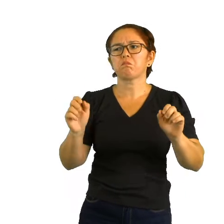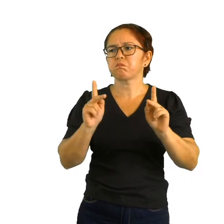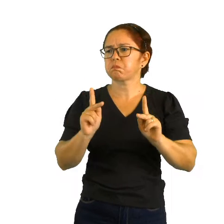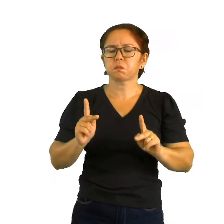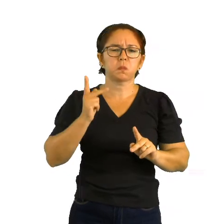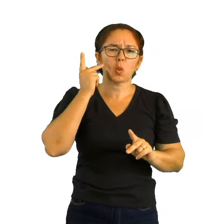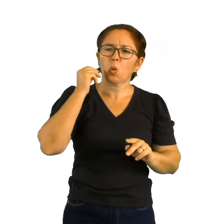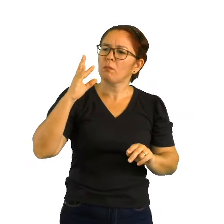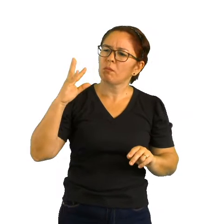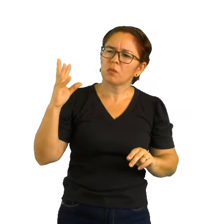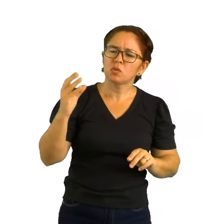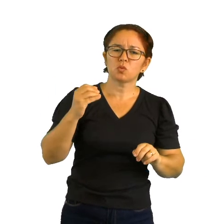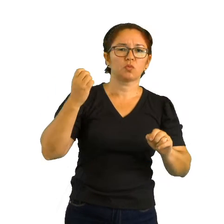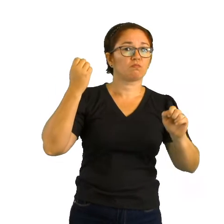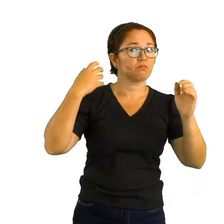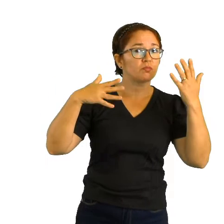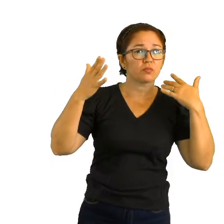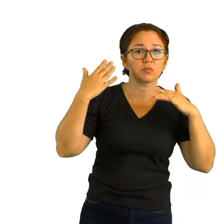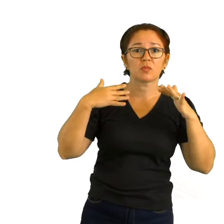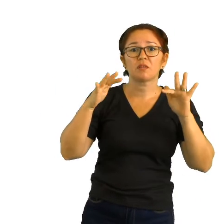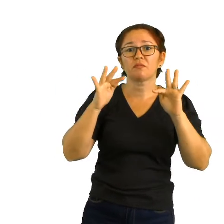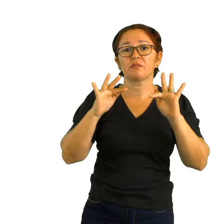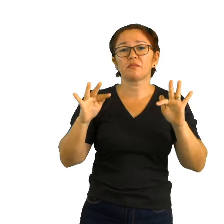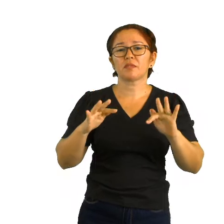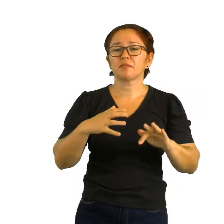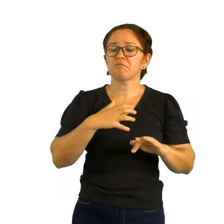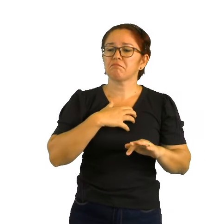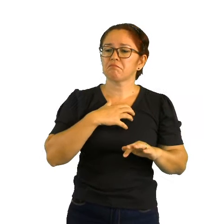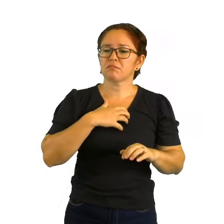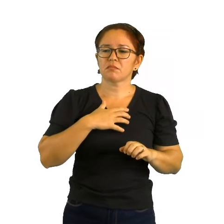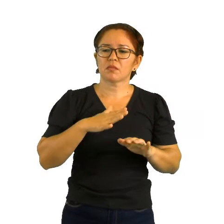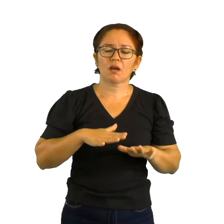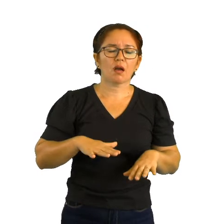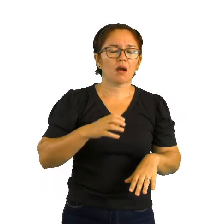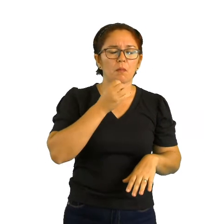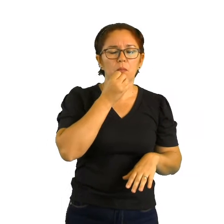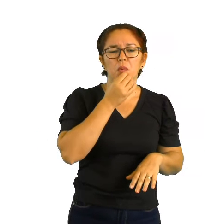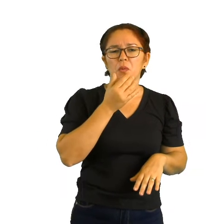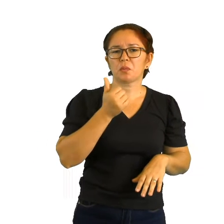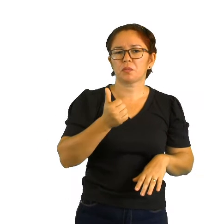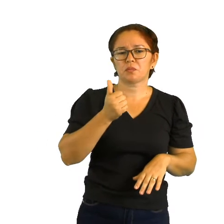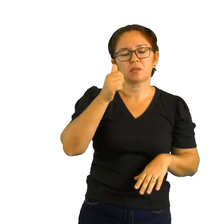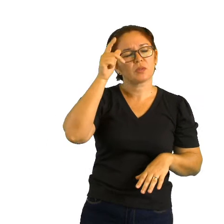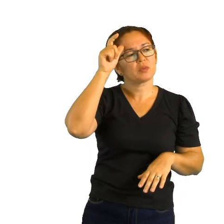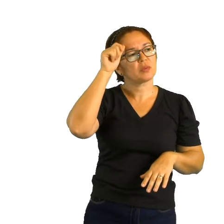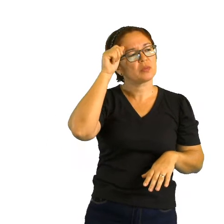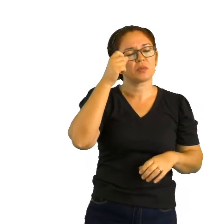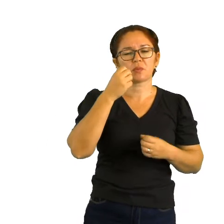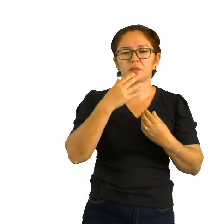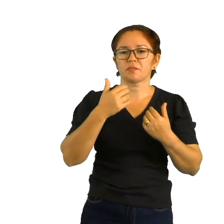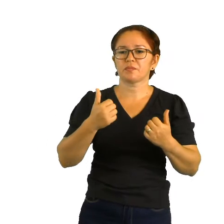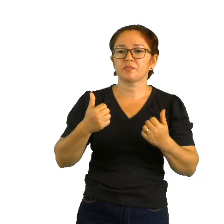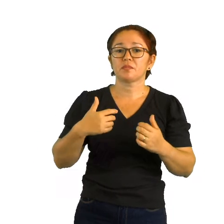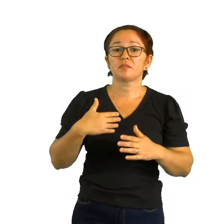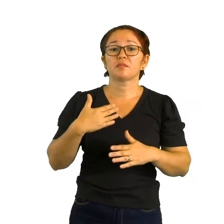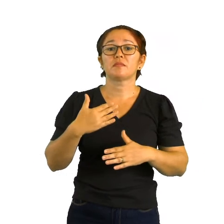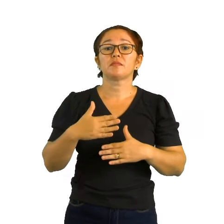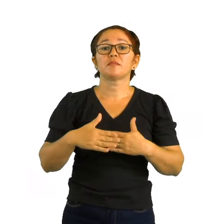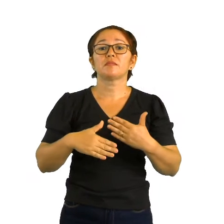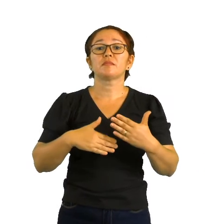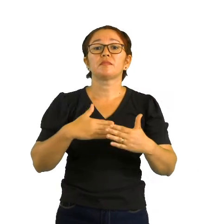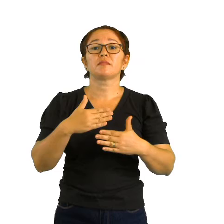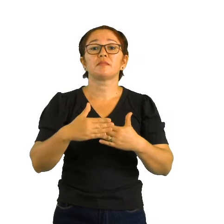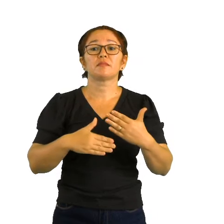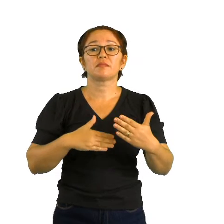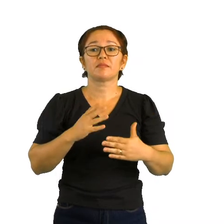personagens são felizes e têm uma vida muito calma. Aí nós vamos para a segunda parte do conto de fadas,